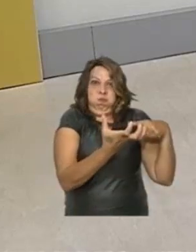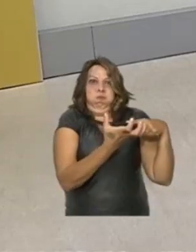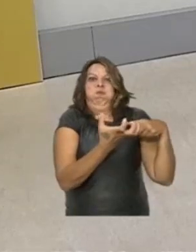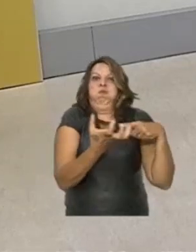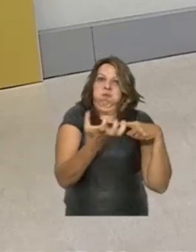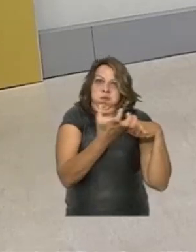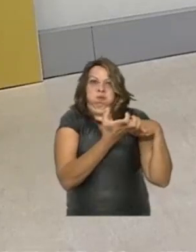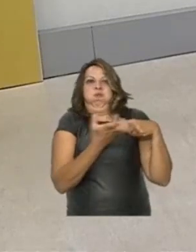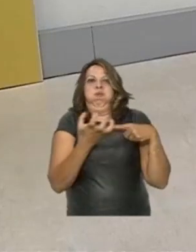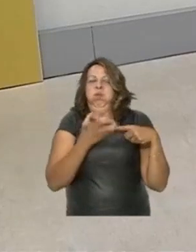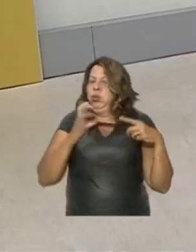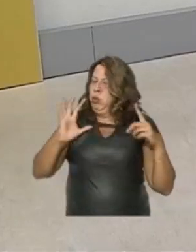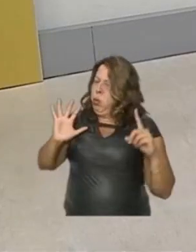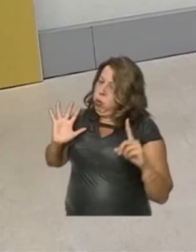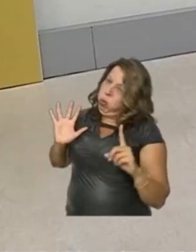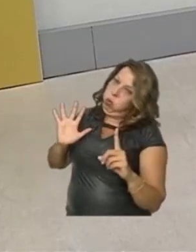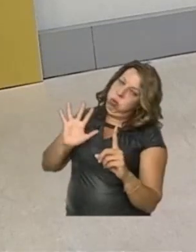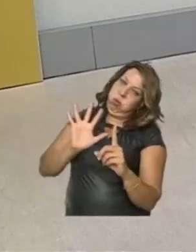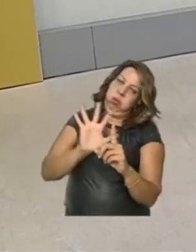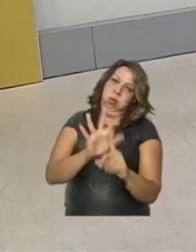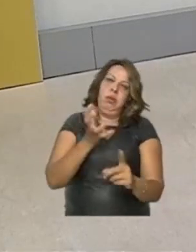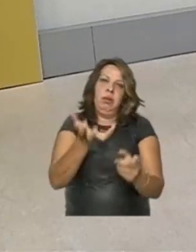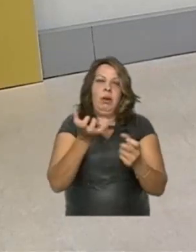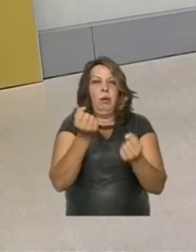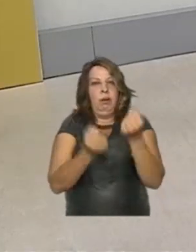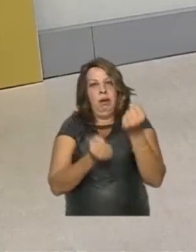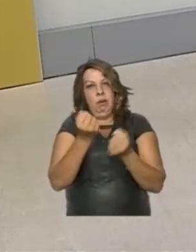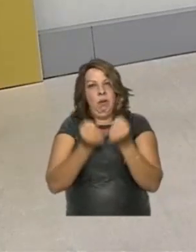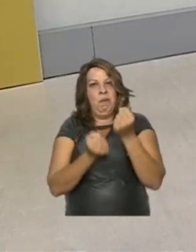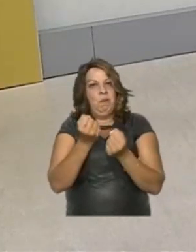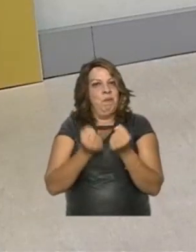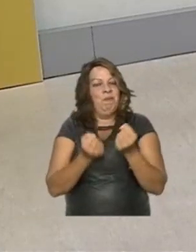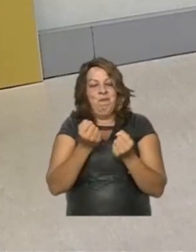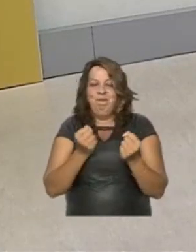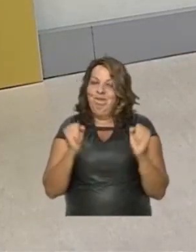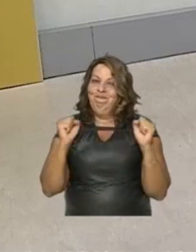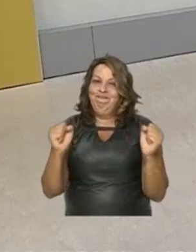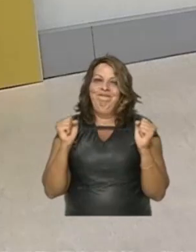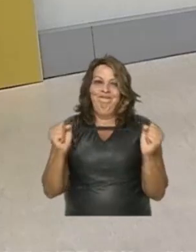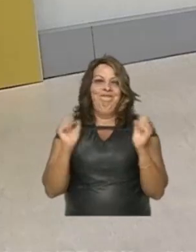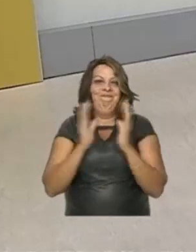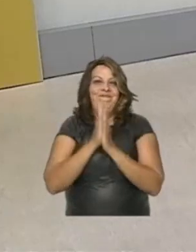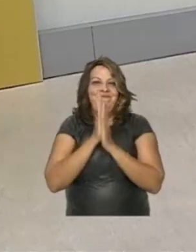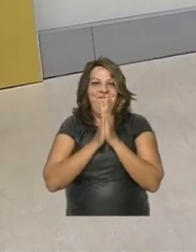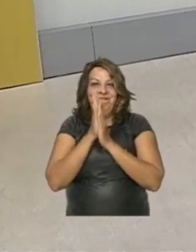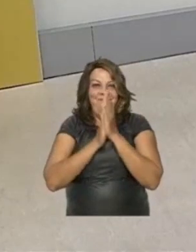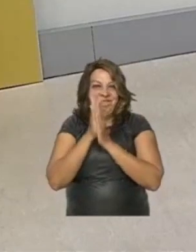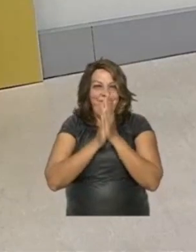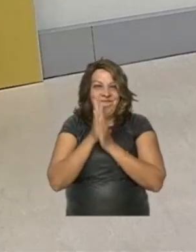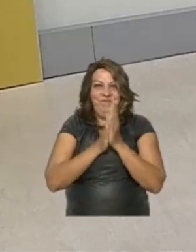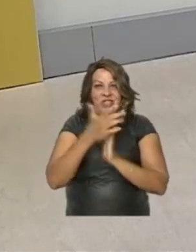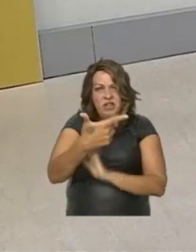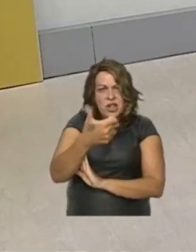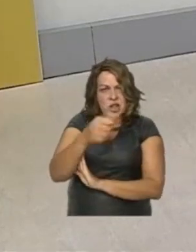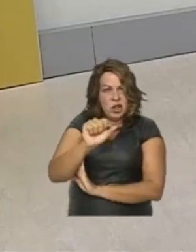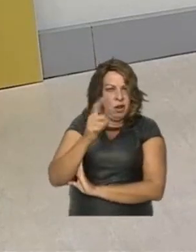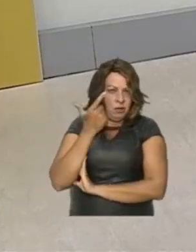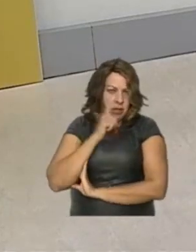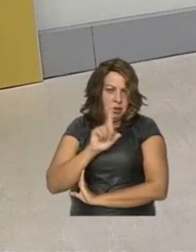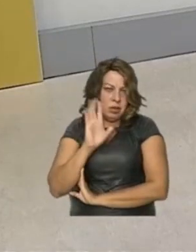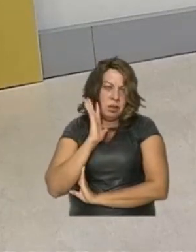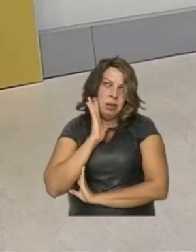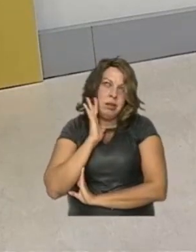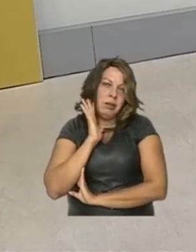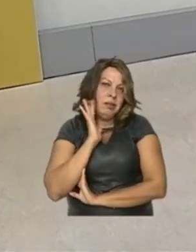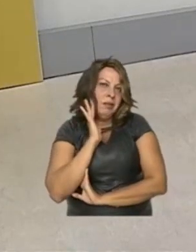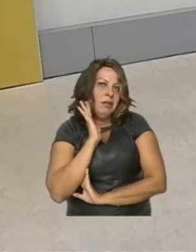já chegou uma galera, todo mundo querendo o Onix Plus, o nosso quarto prêmio desejadíssimo. 29, vai decidir ou não?